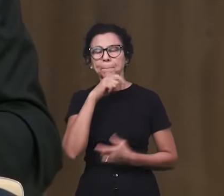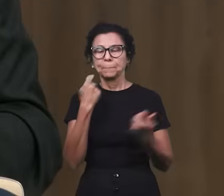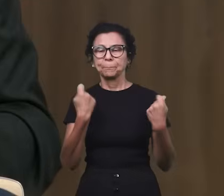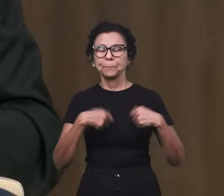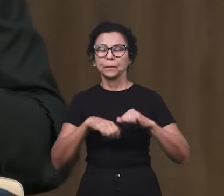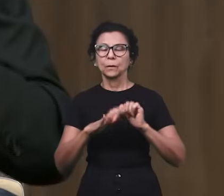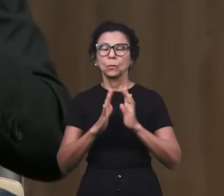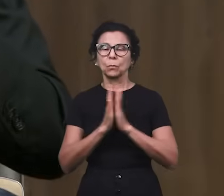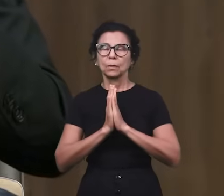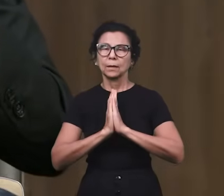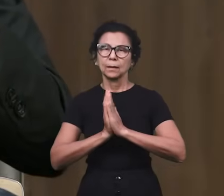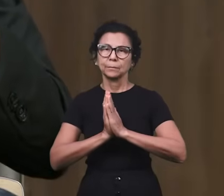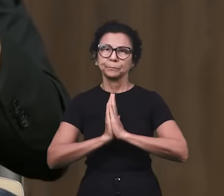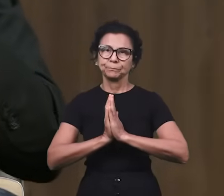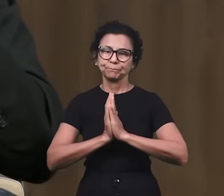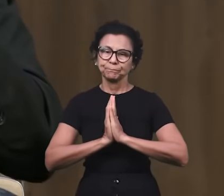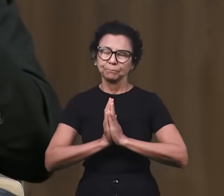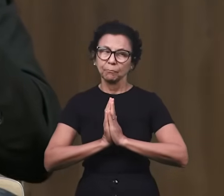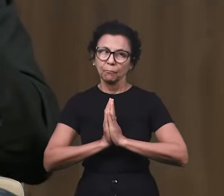a perceber